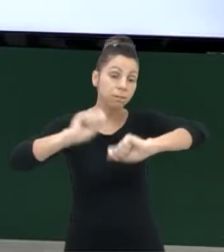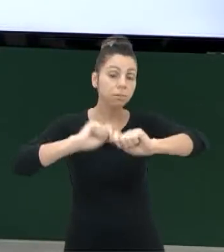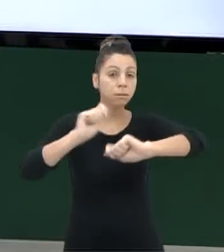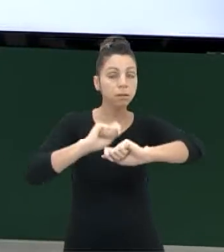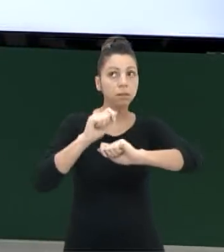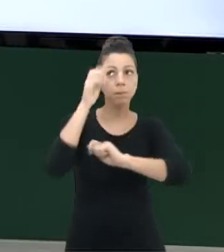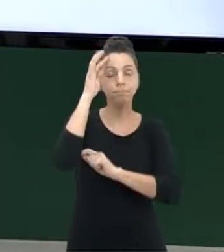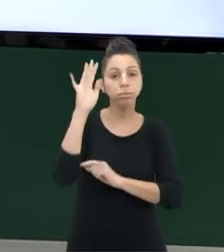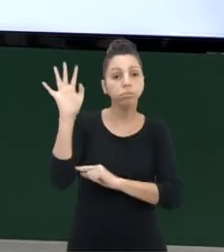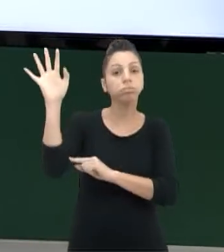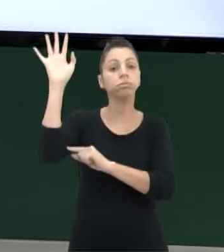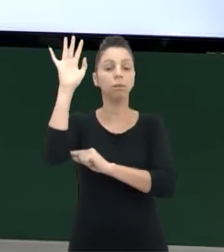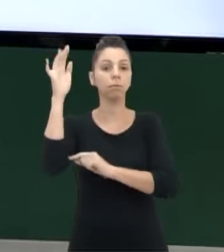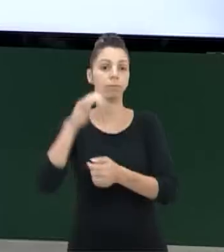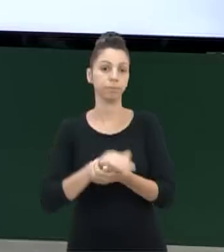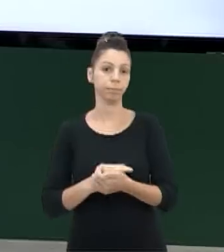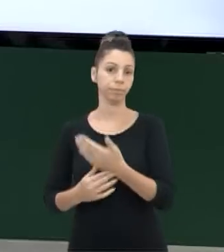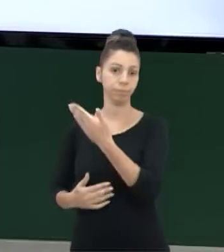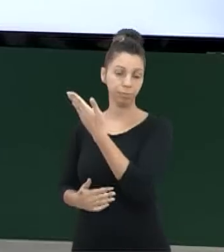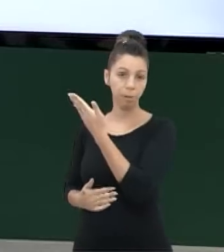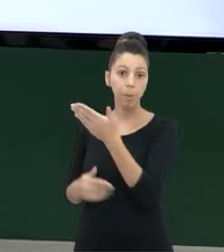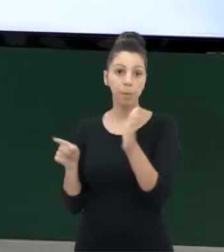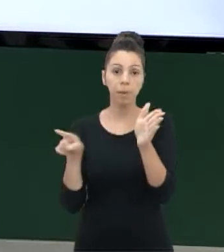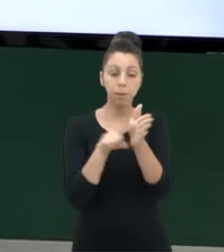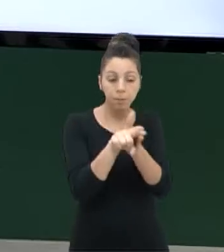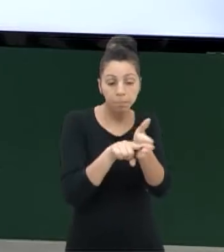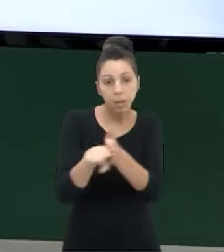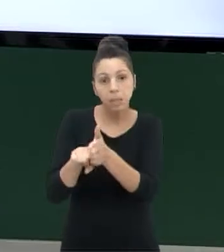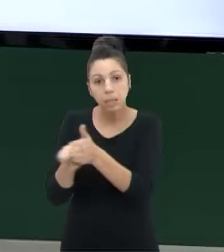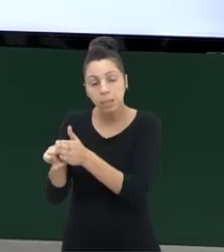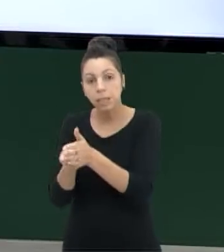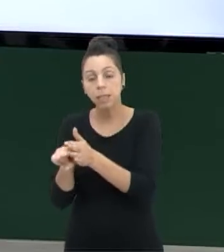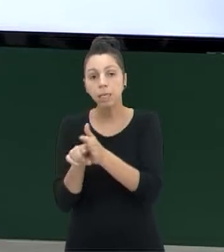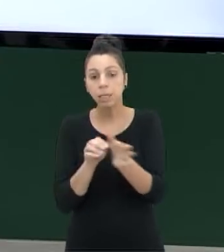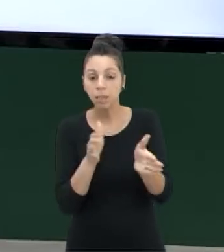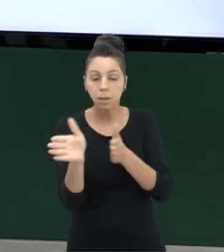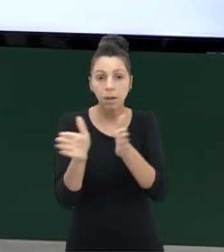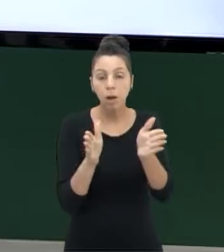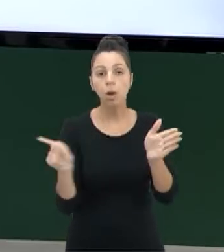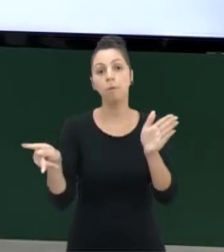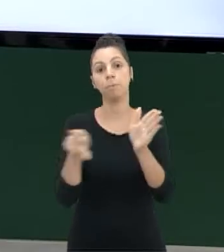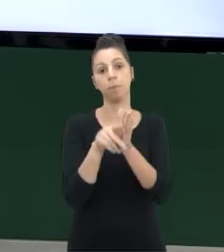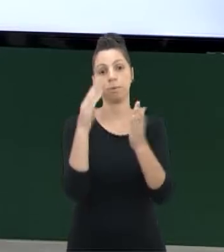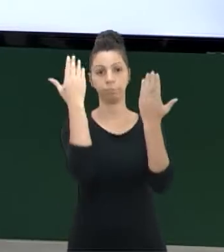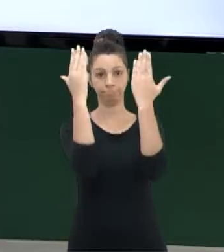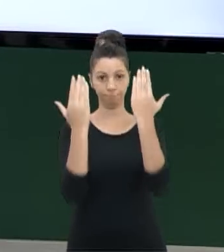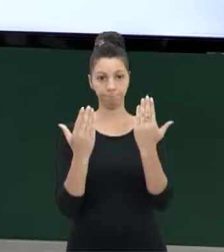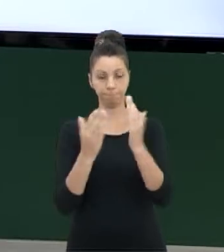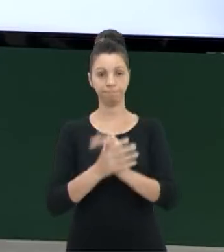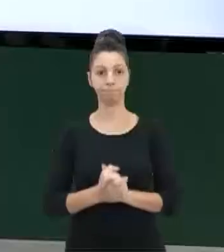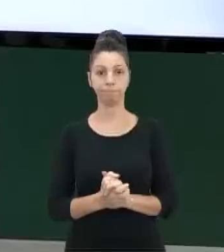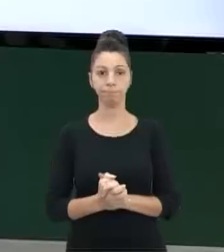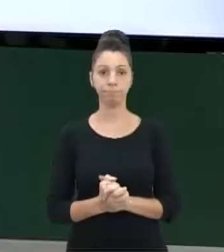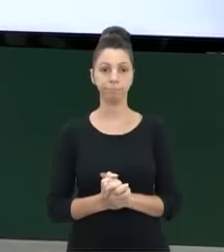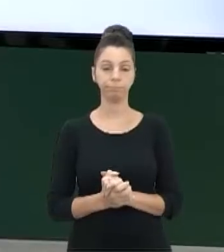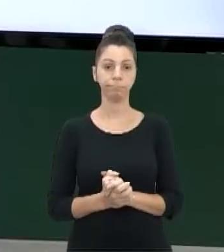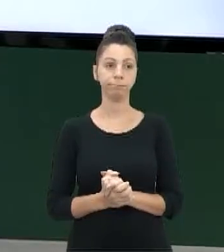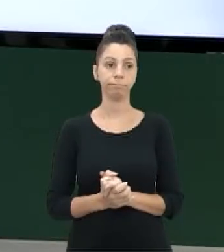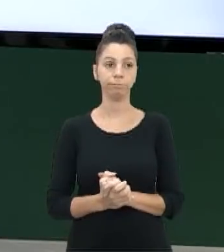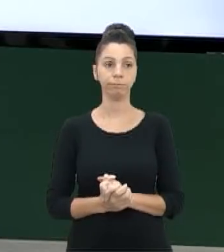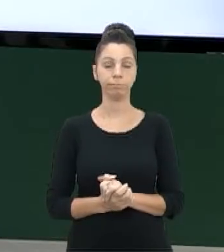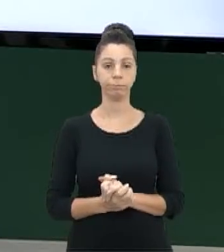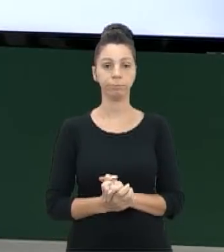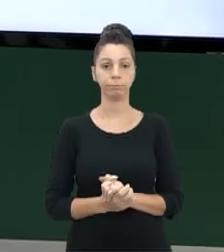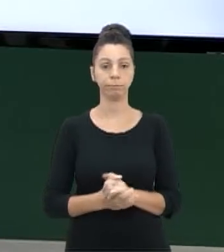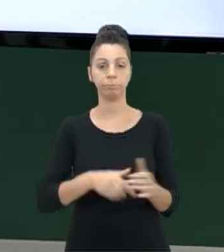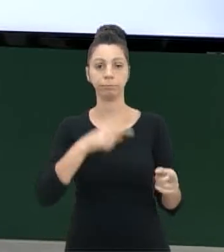Na verdade, não sou eu que estou dizendo isso. São estudos de linhas terapêuticas, psicológicas e científicas, tá bom? Na letra